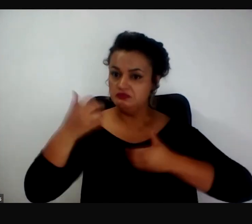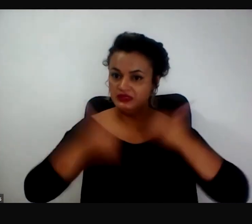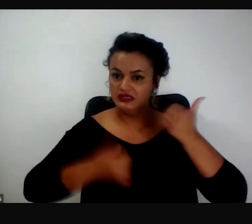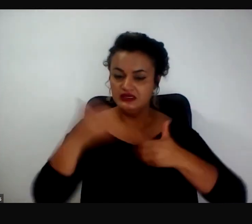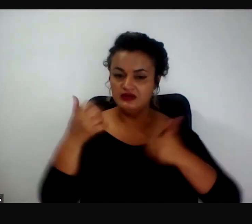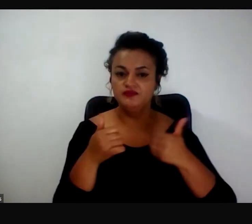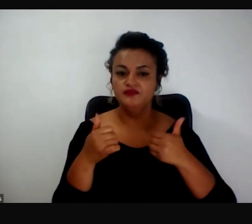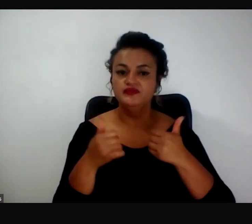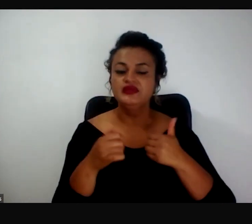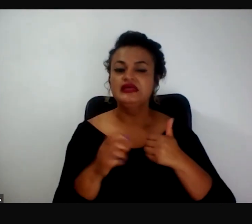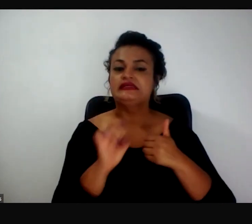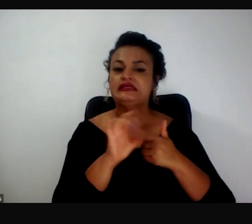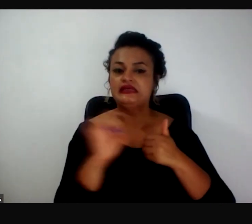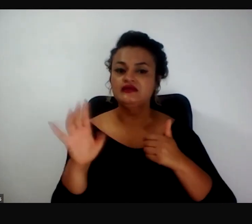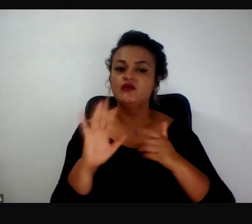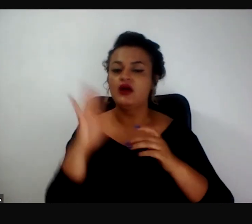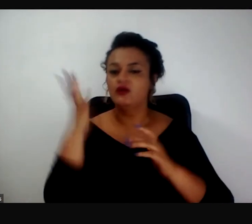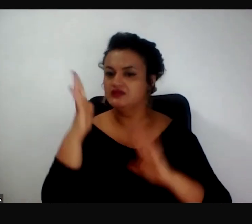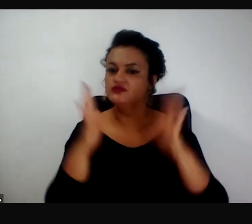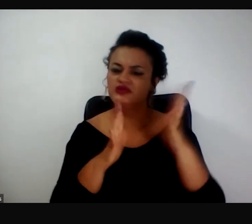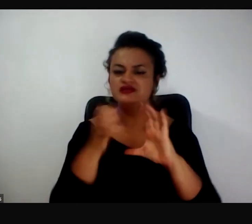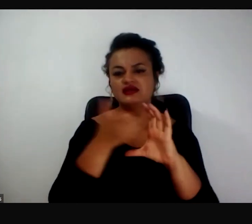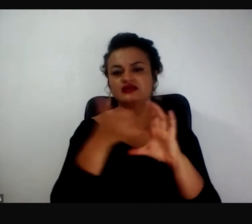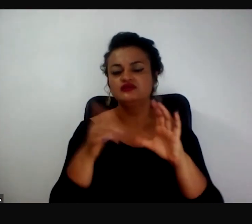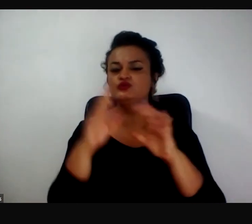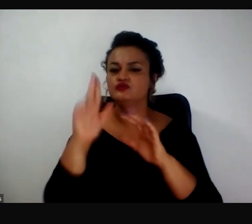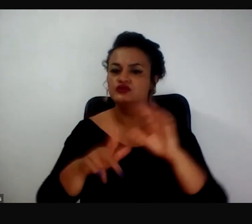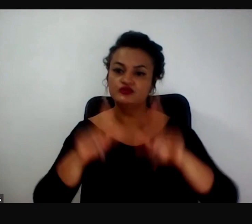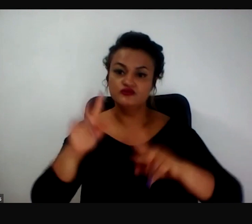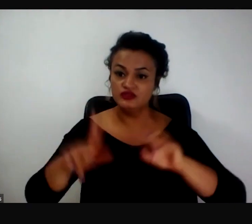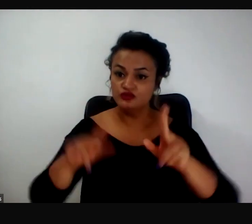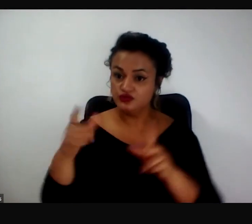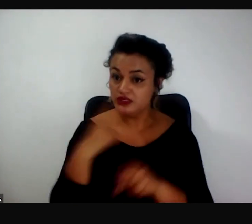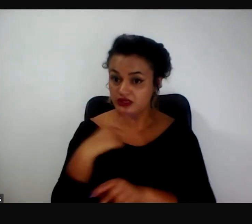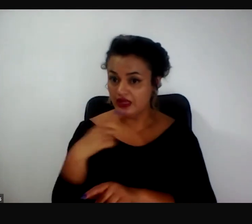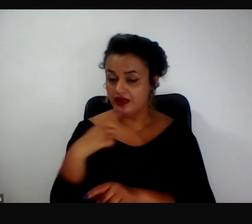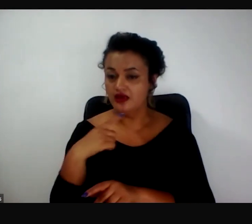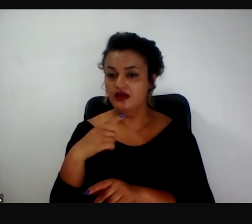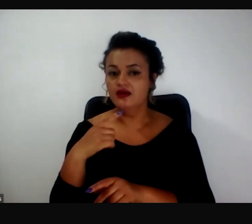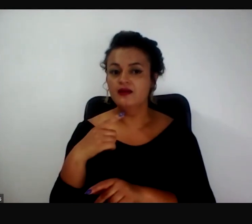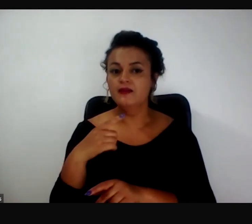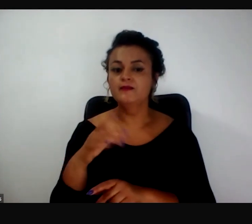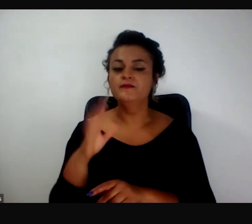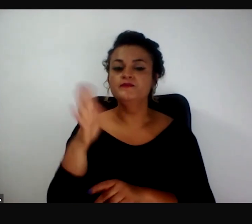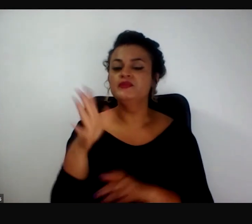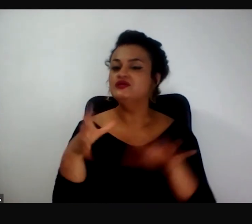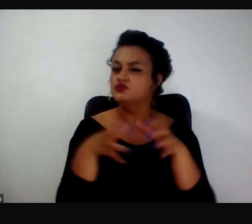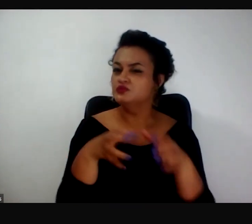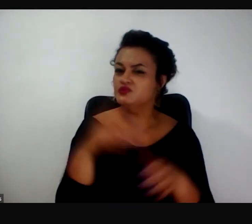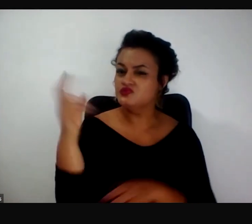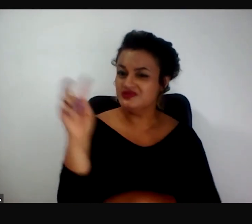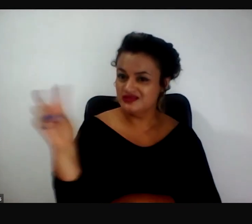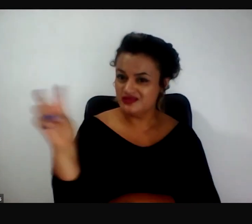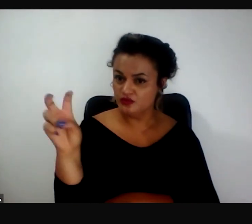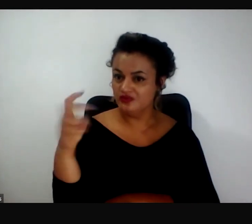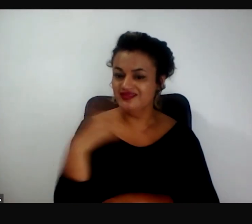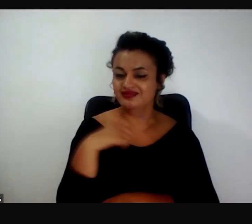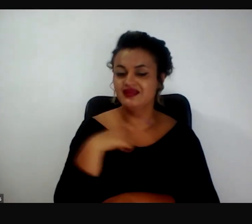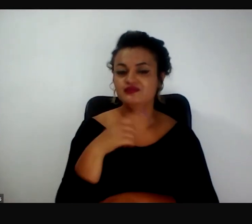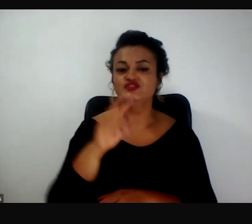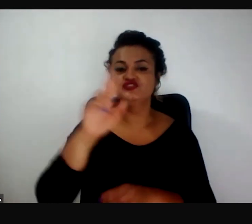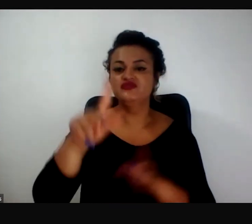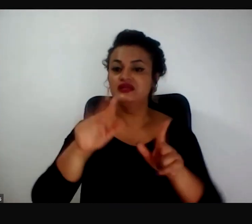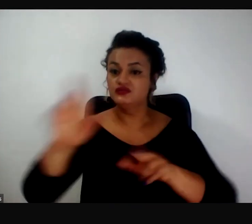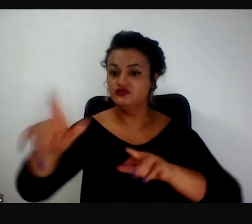cada caso com uma composição pessoal diferente, cinco membros normalmente, mas diferentes em cada